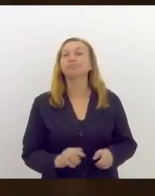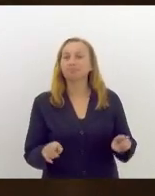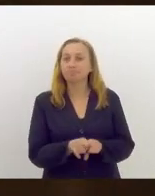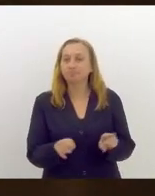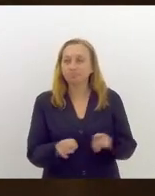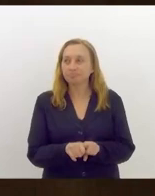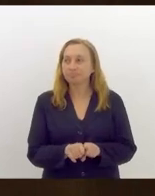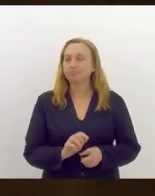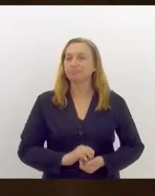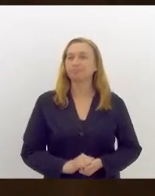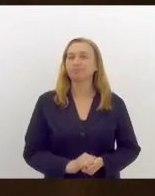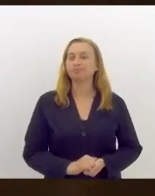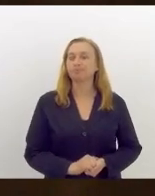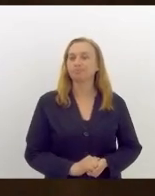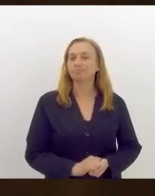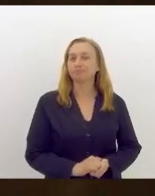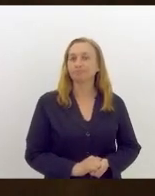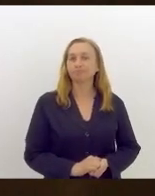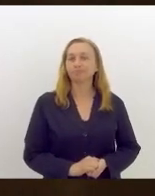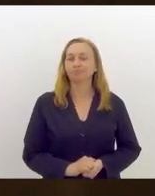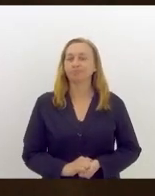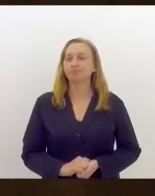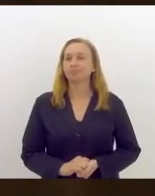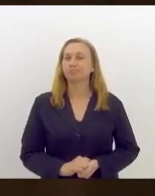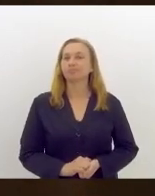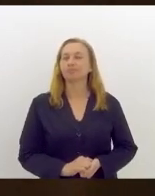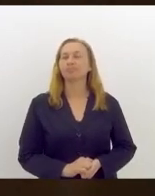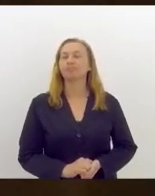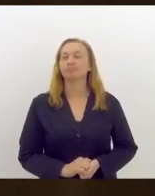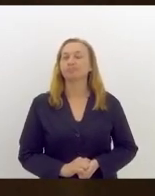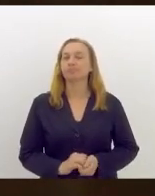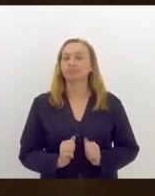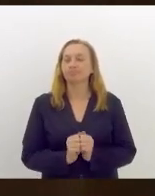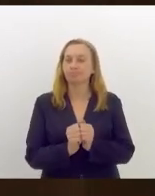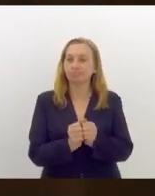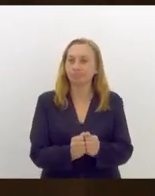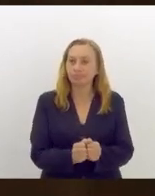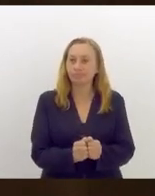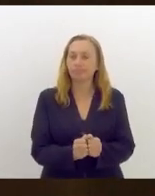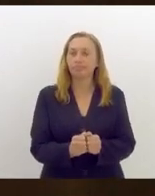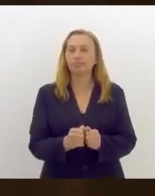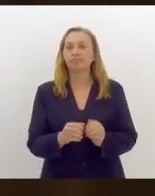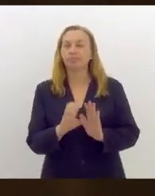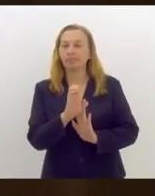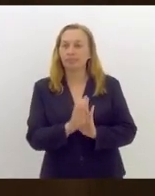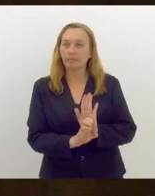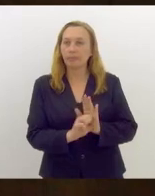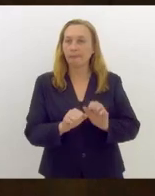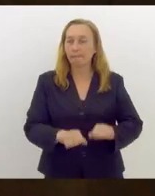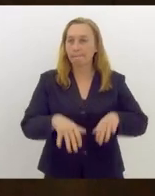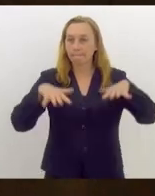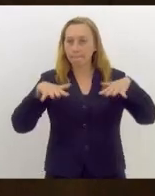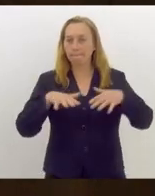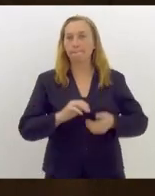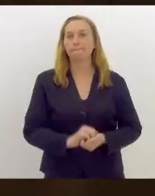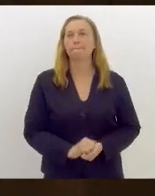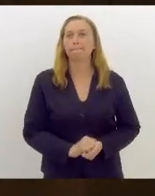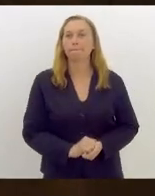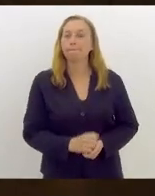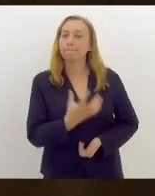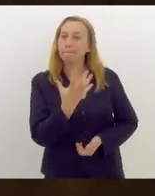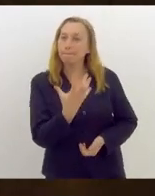a do qual tive a participação então pareceu as emendas de plenário é o seguinte